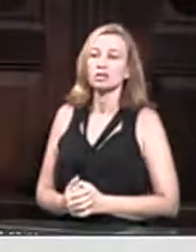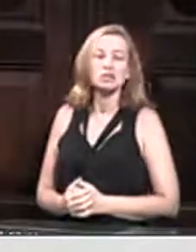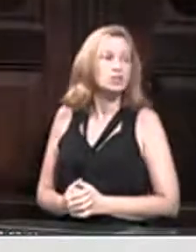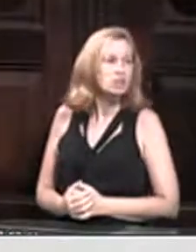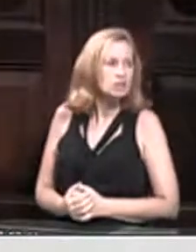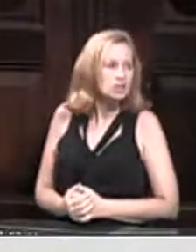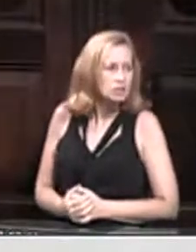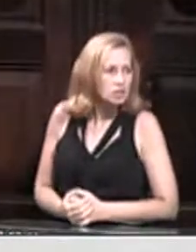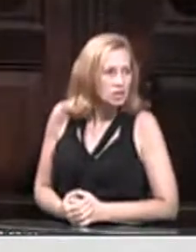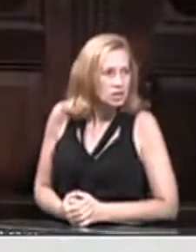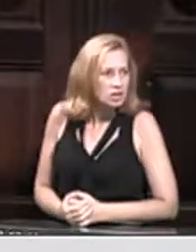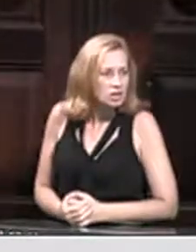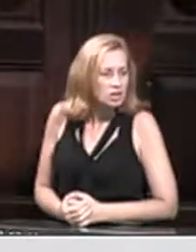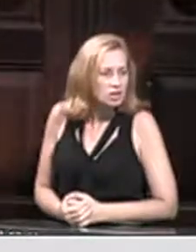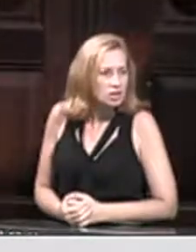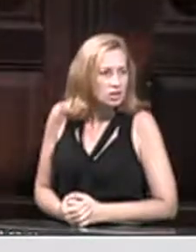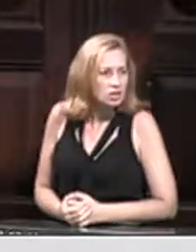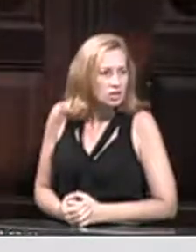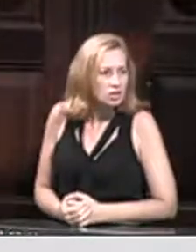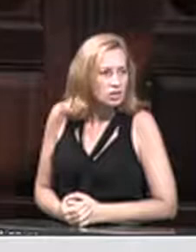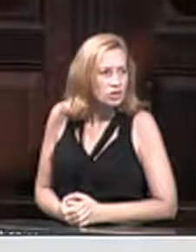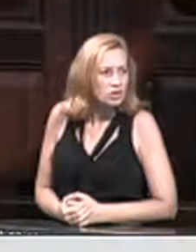amada.